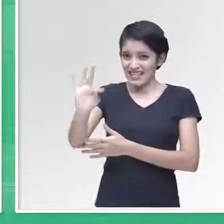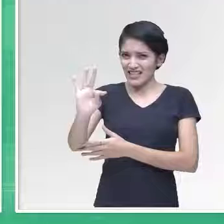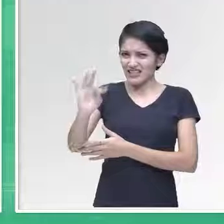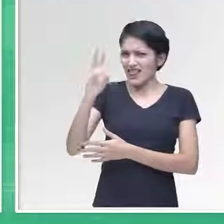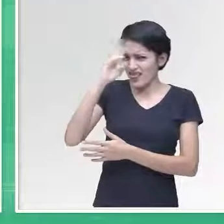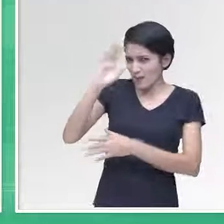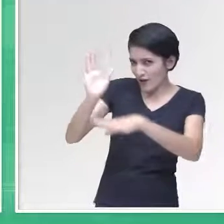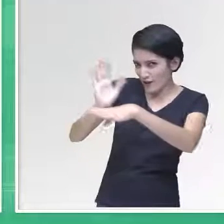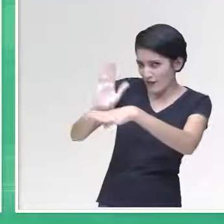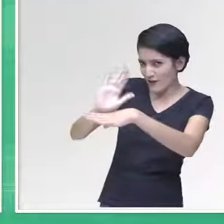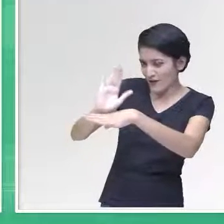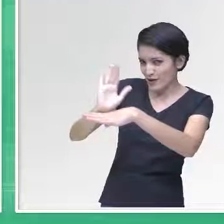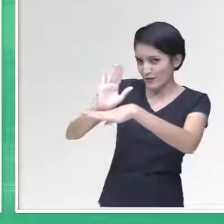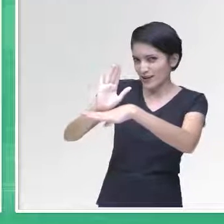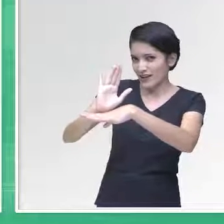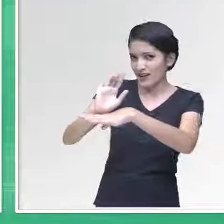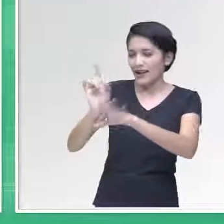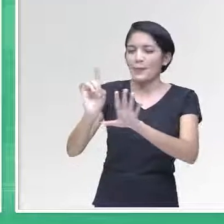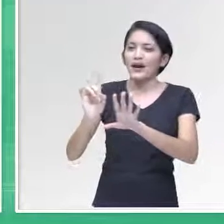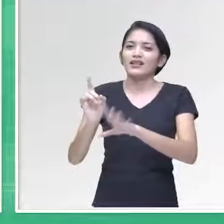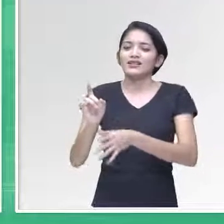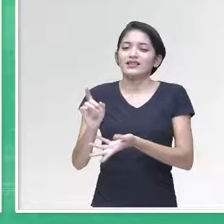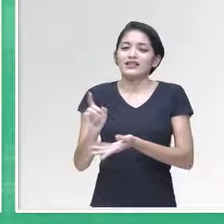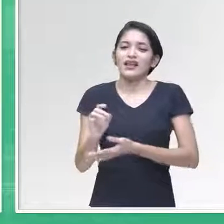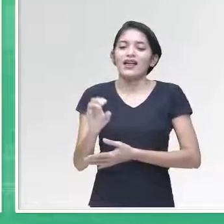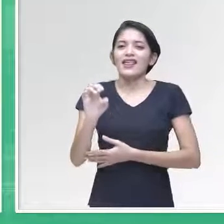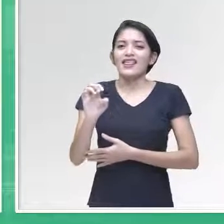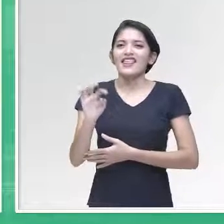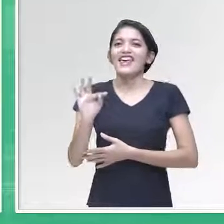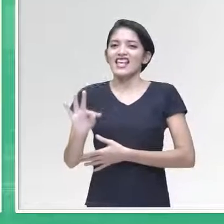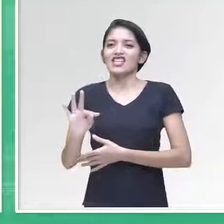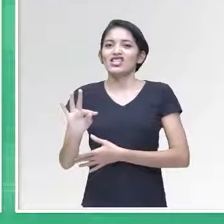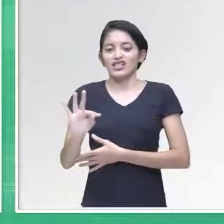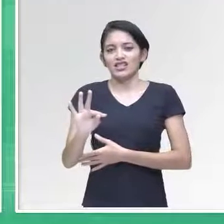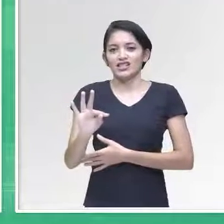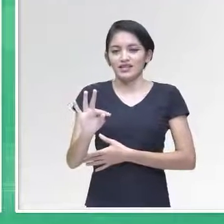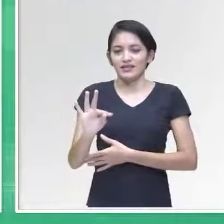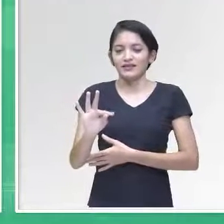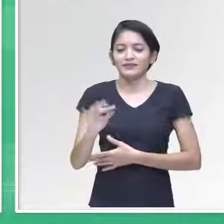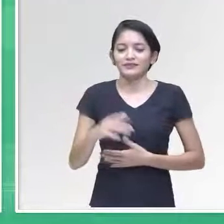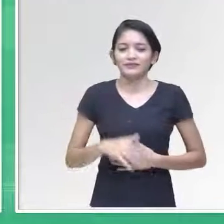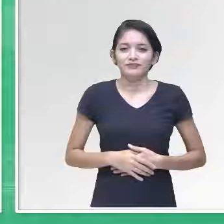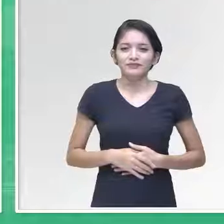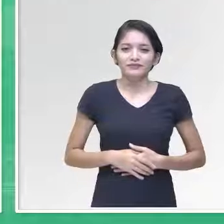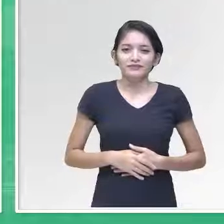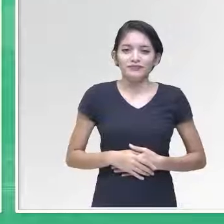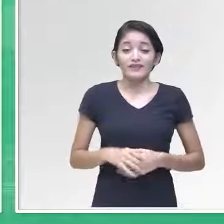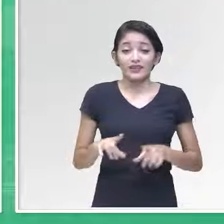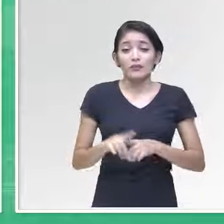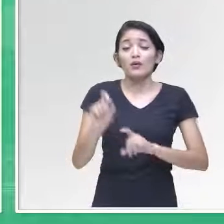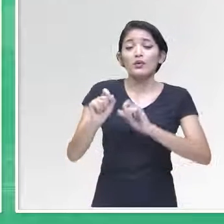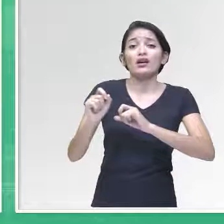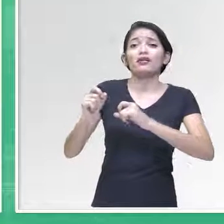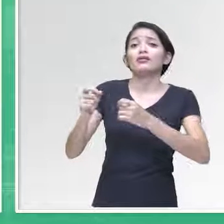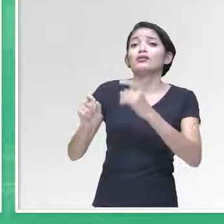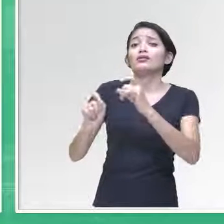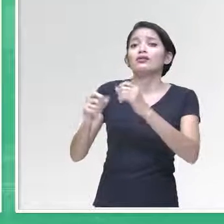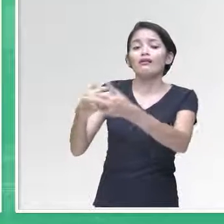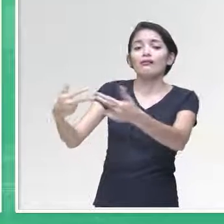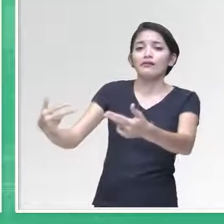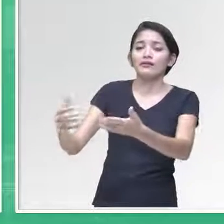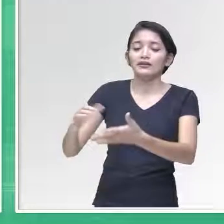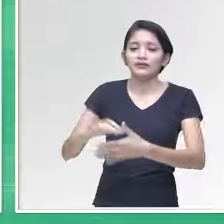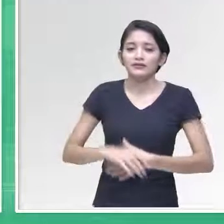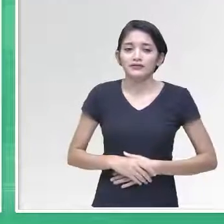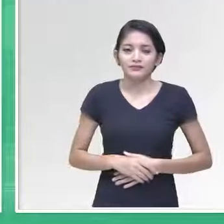Coisa? Que na verdade a pronúncia é it, mas a gente fala it, a coisa, é isso mesmo, é uma coisa, né? Então não são várias,